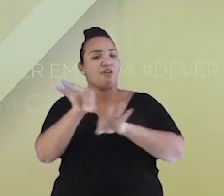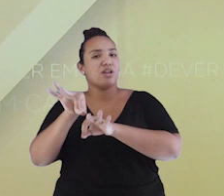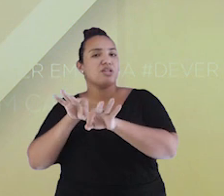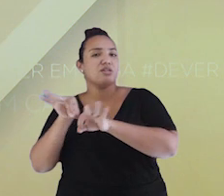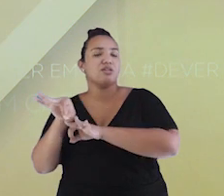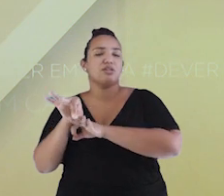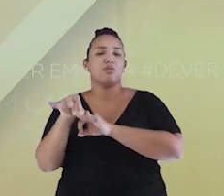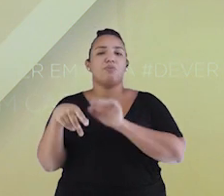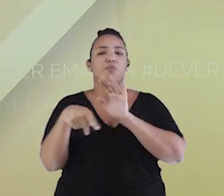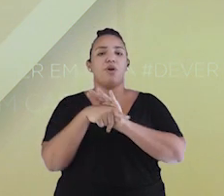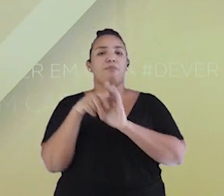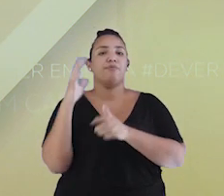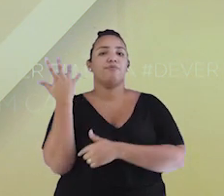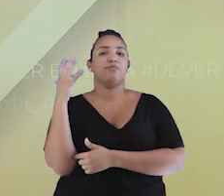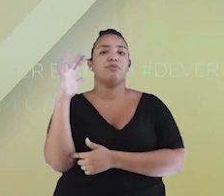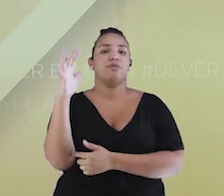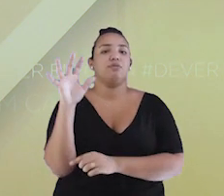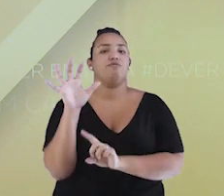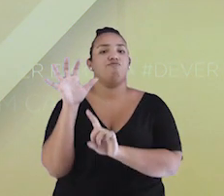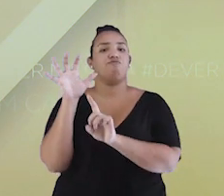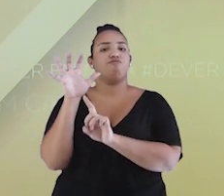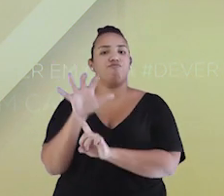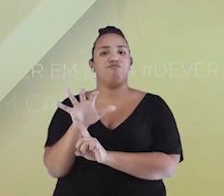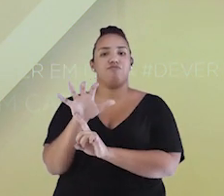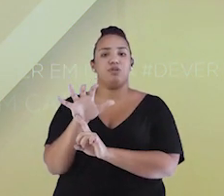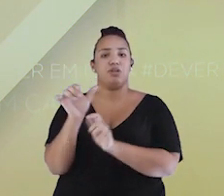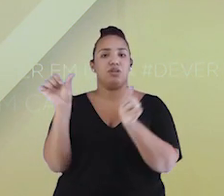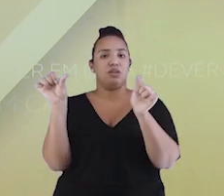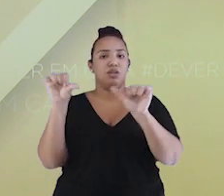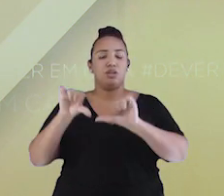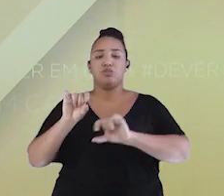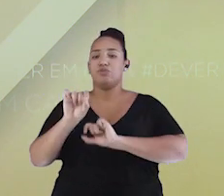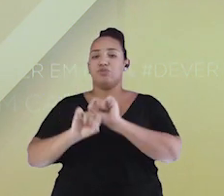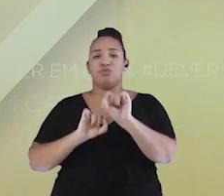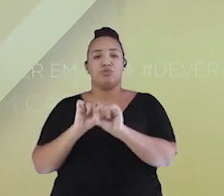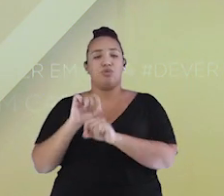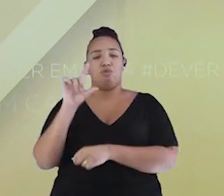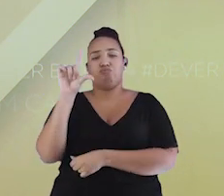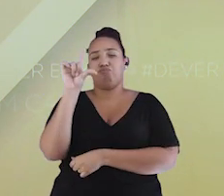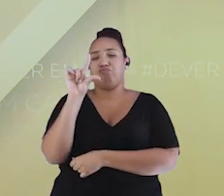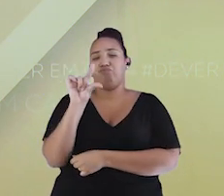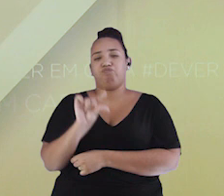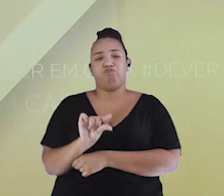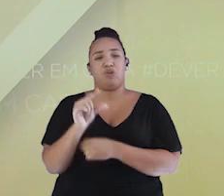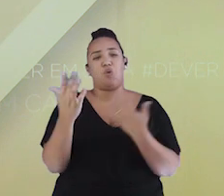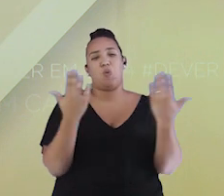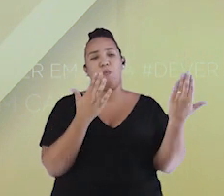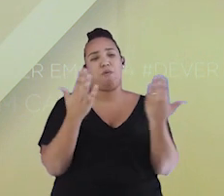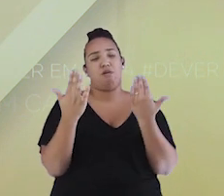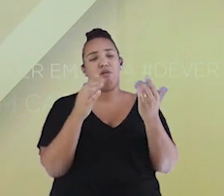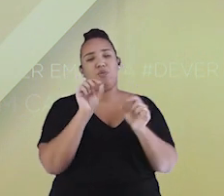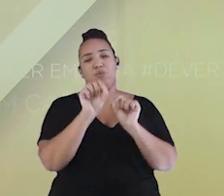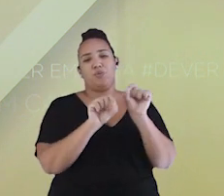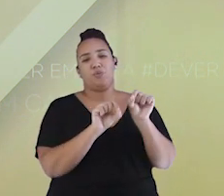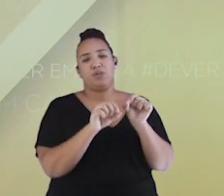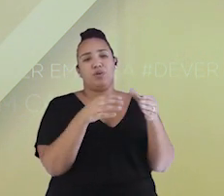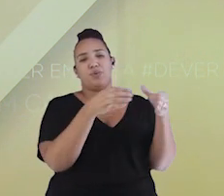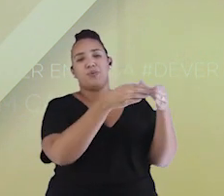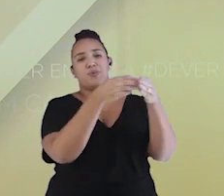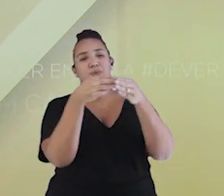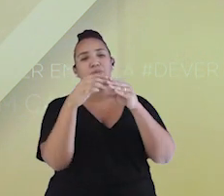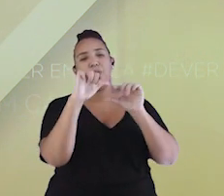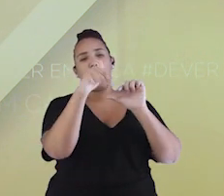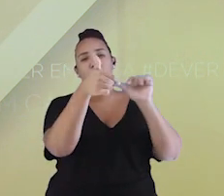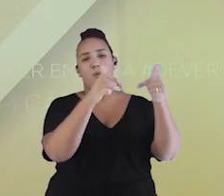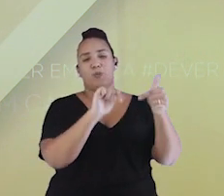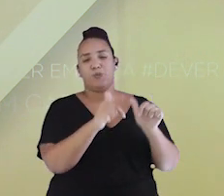forma que o meio ambiente sofre um impacto negativo muito menor se comparado a outros